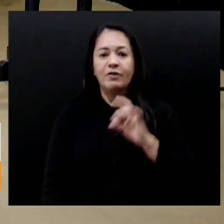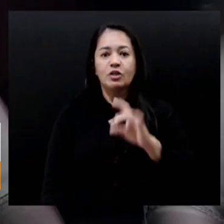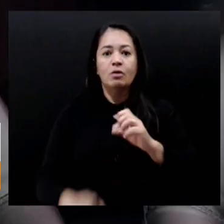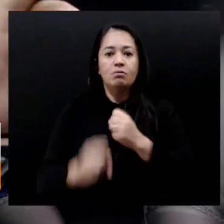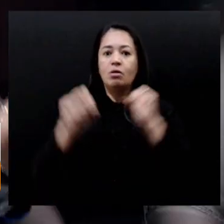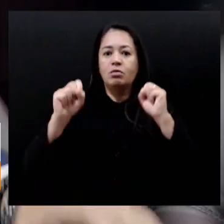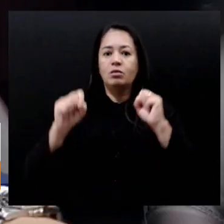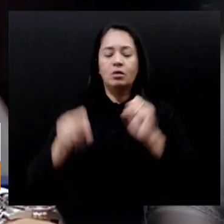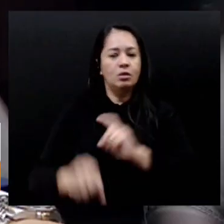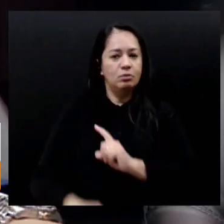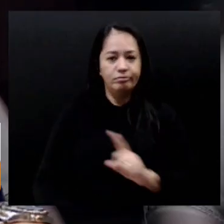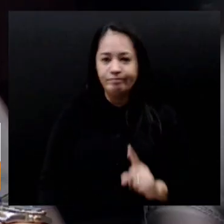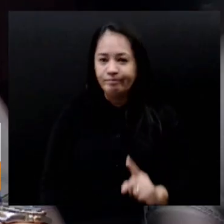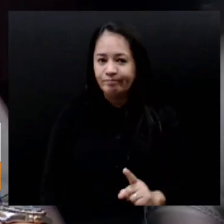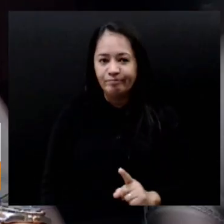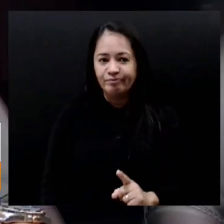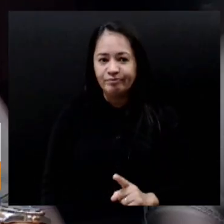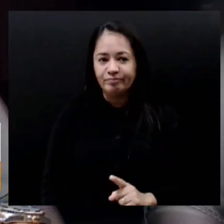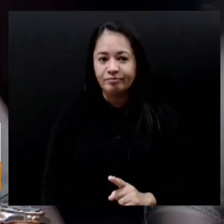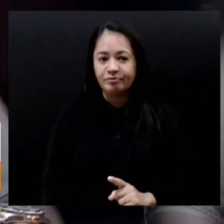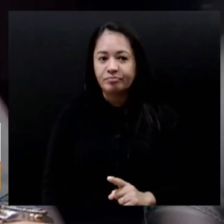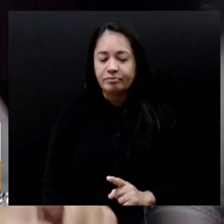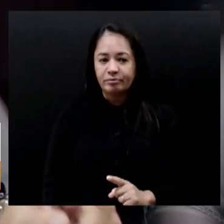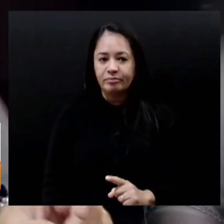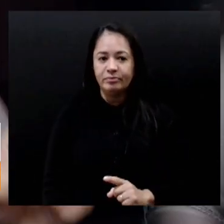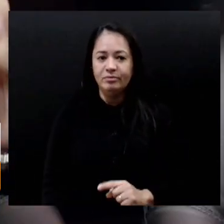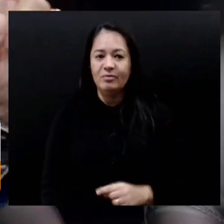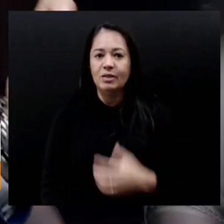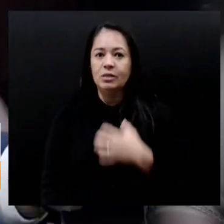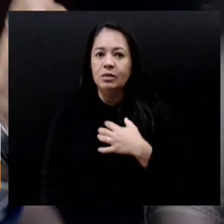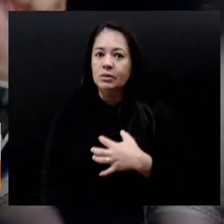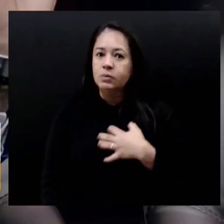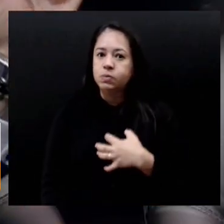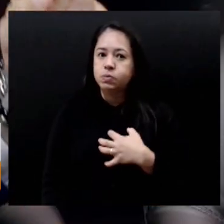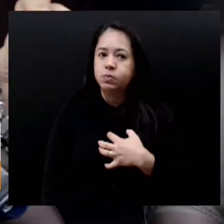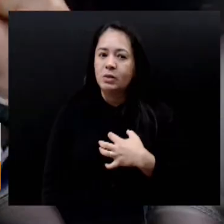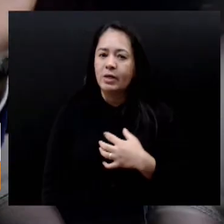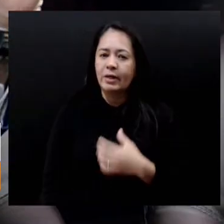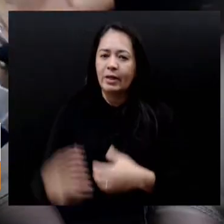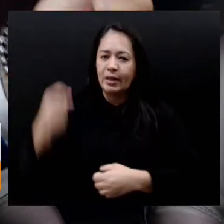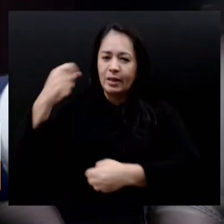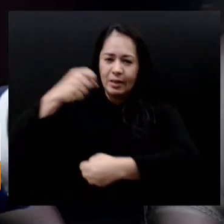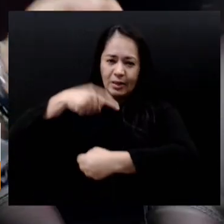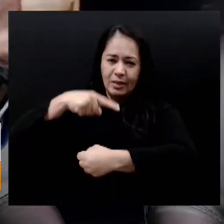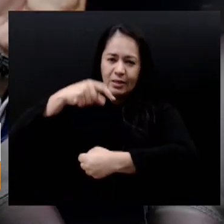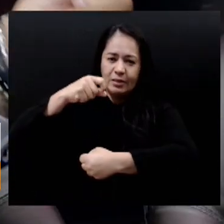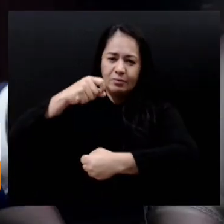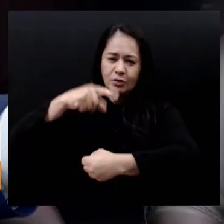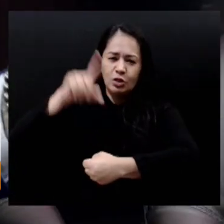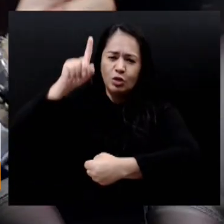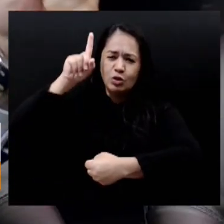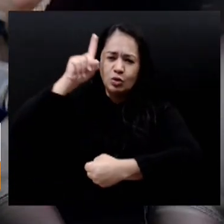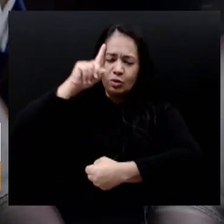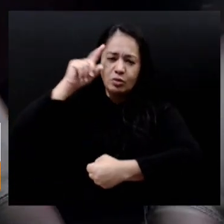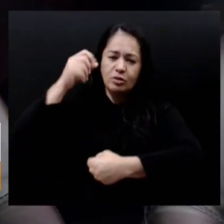reação incandescente. Pode ser aquela sementinha que você vai colocando todos os dias. Vai regando, vai